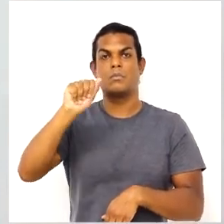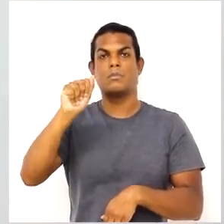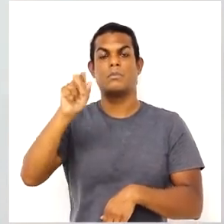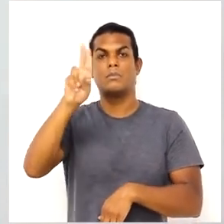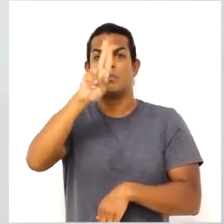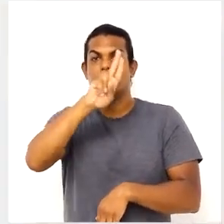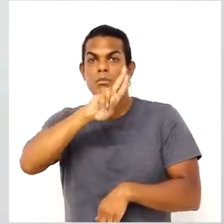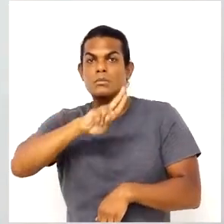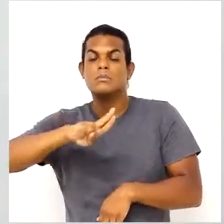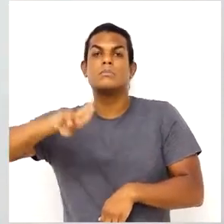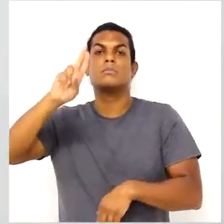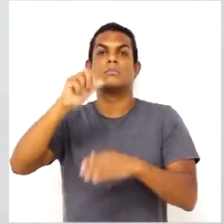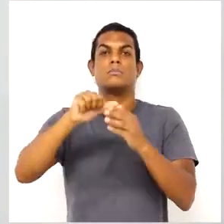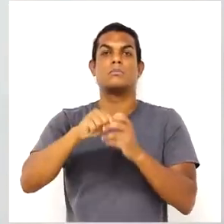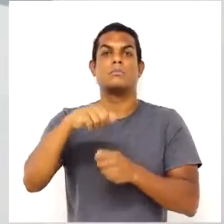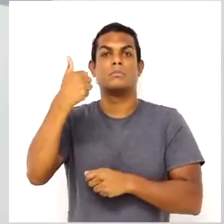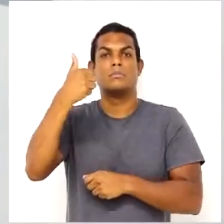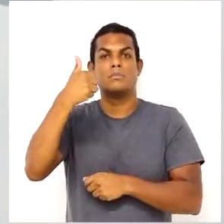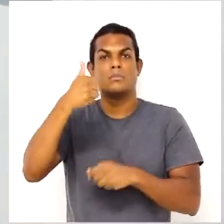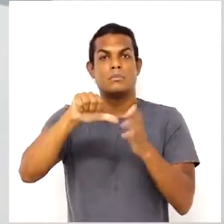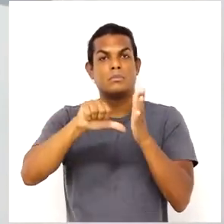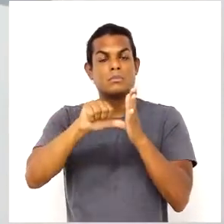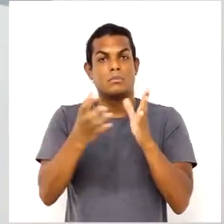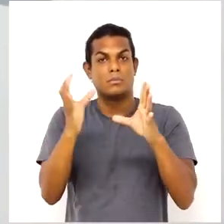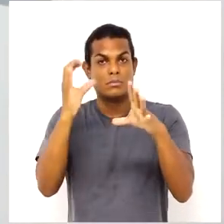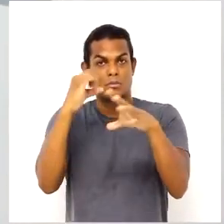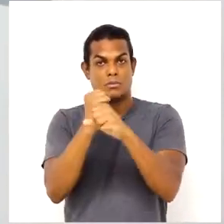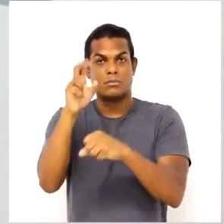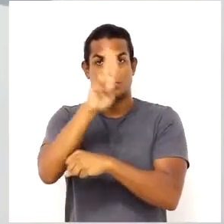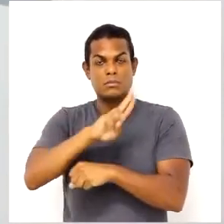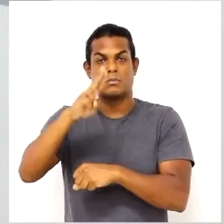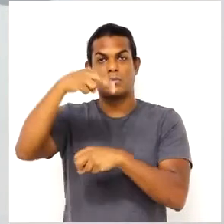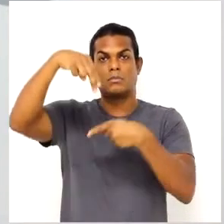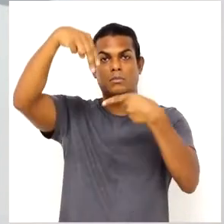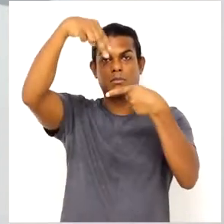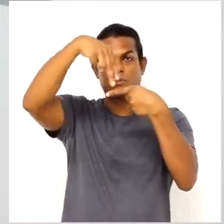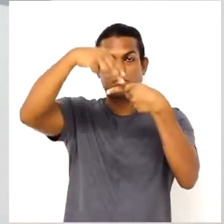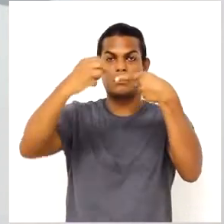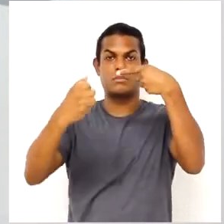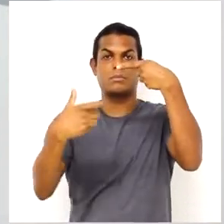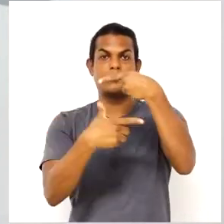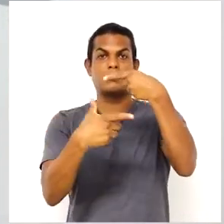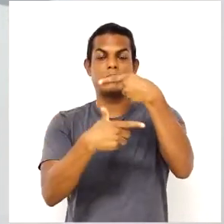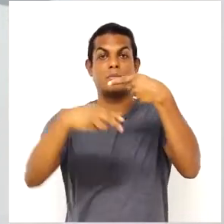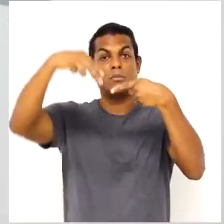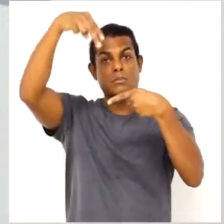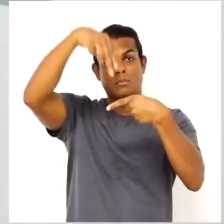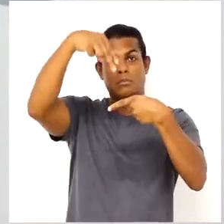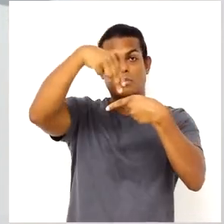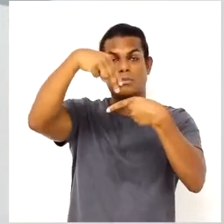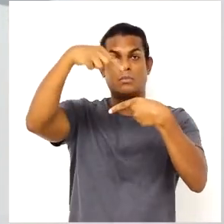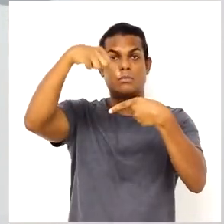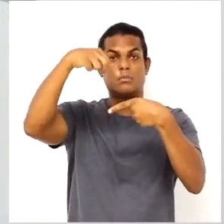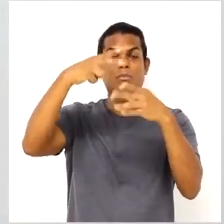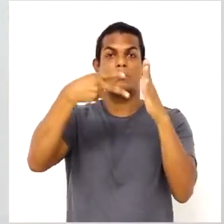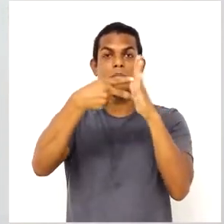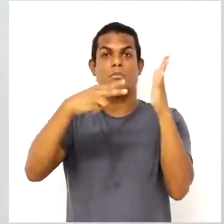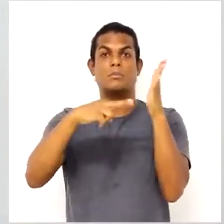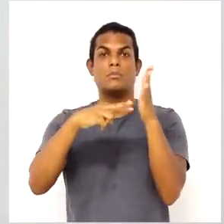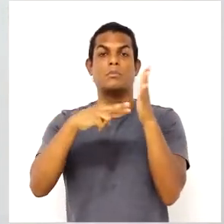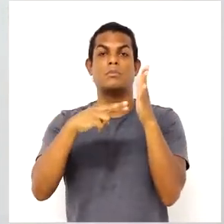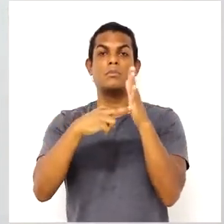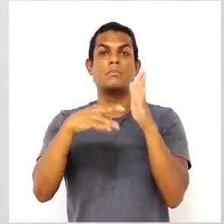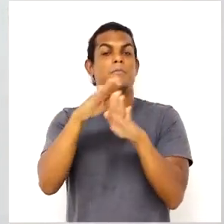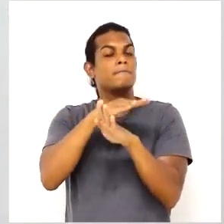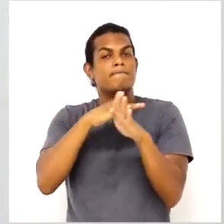ser realizado, o n sobre 2, onde n significa o somatório da